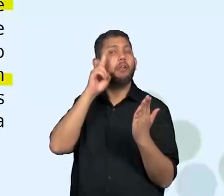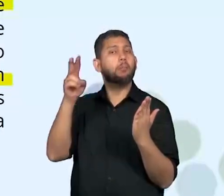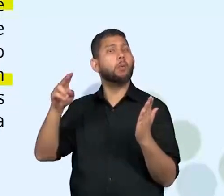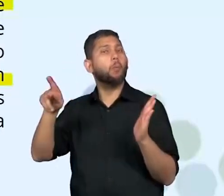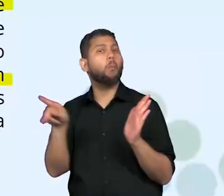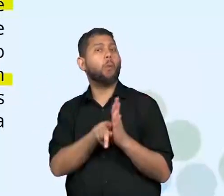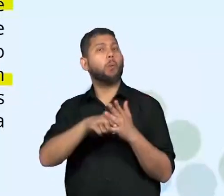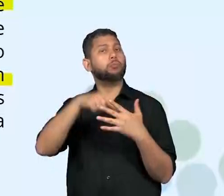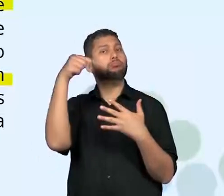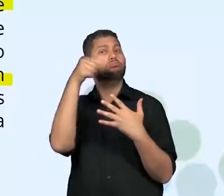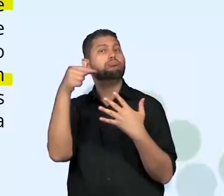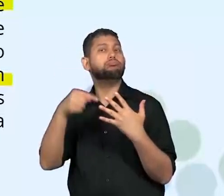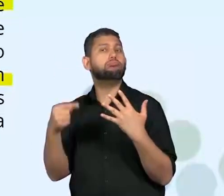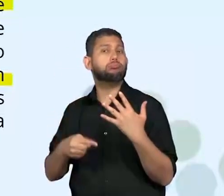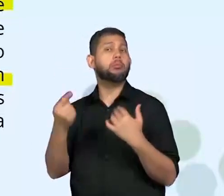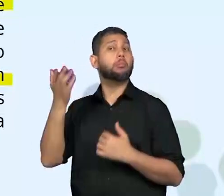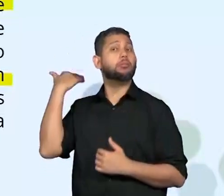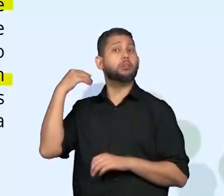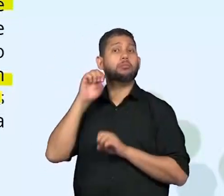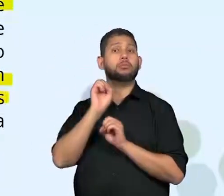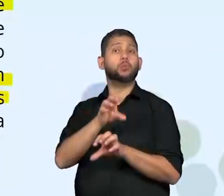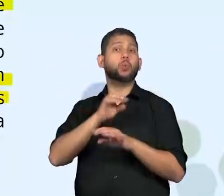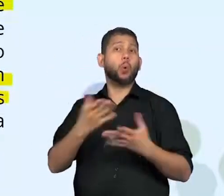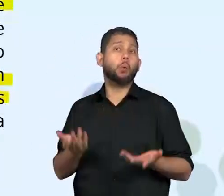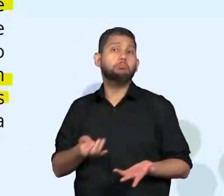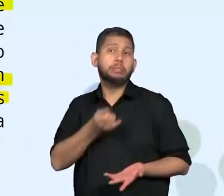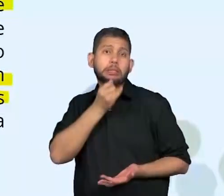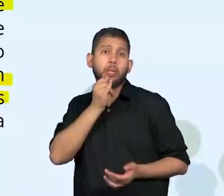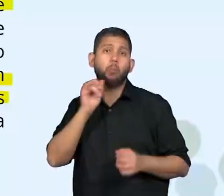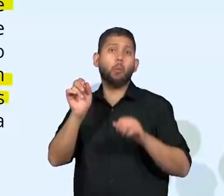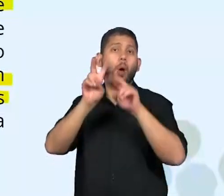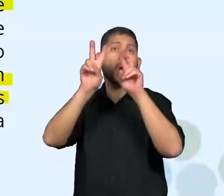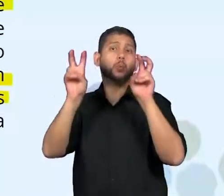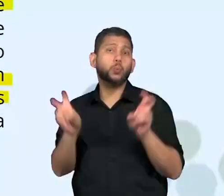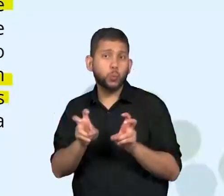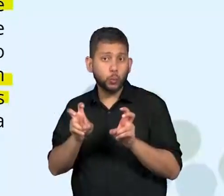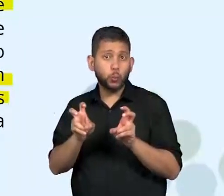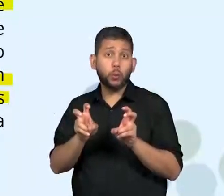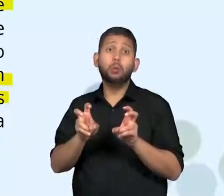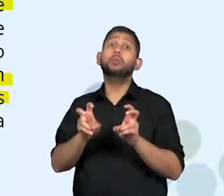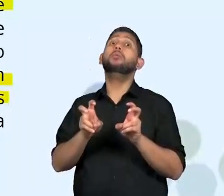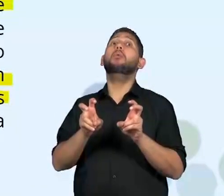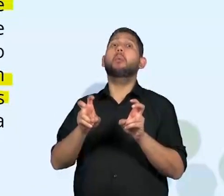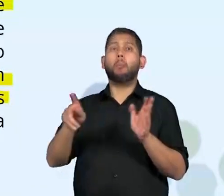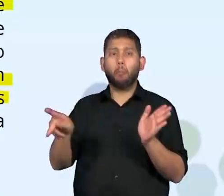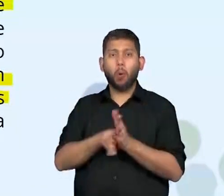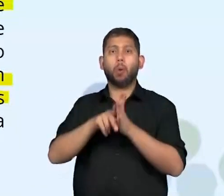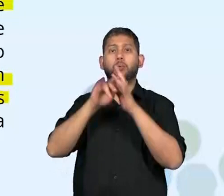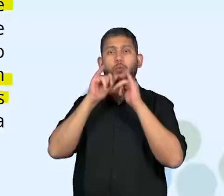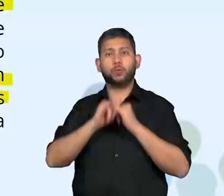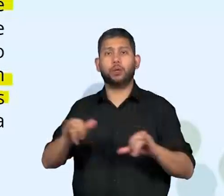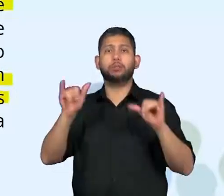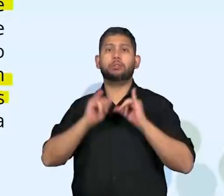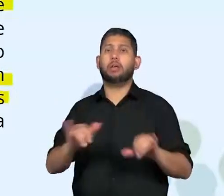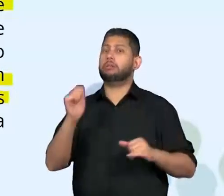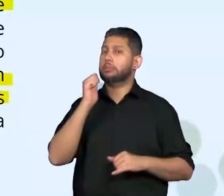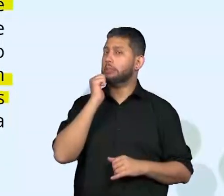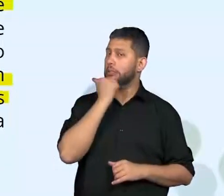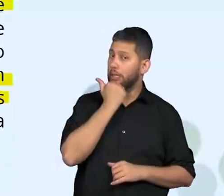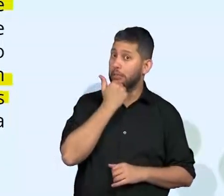leitura e resgatar as características exploradas na aula anterior sobre esse